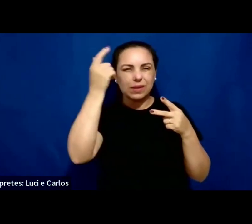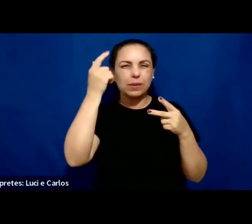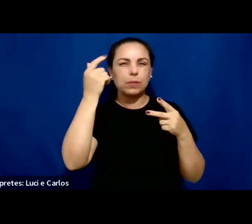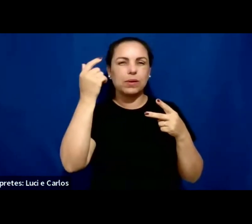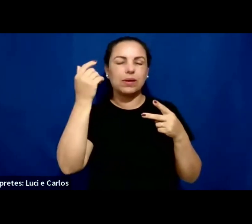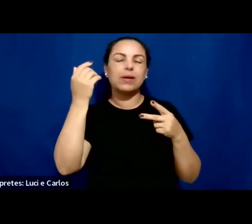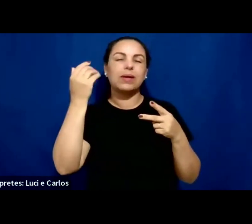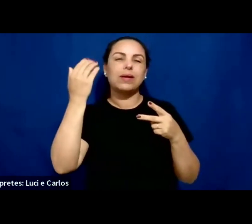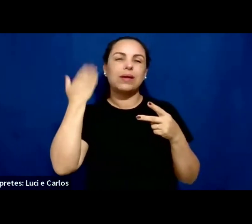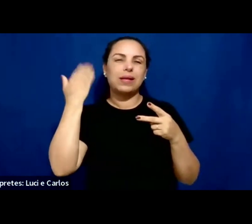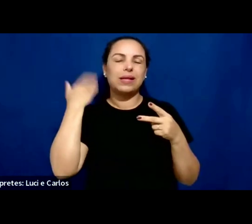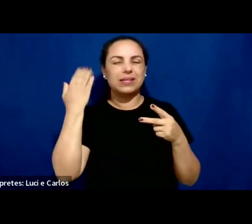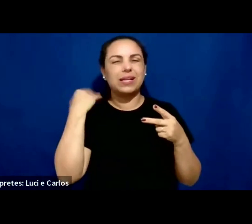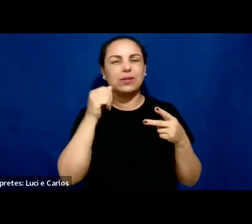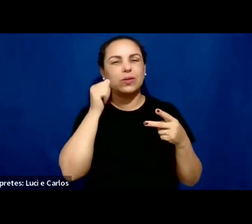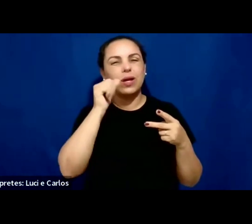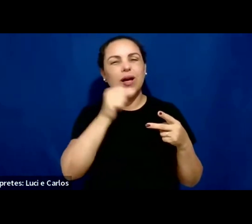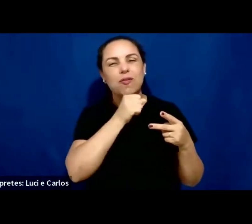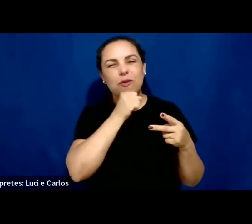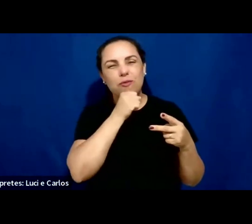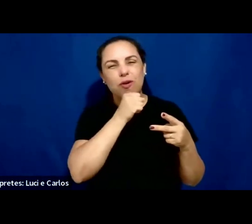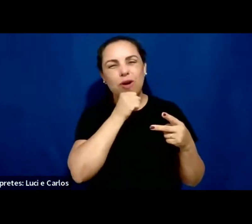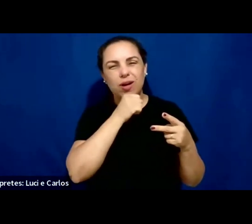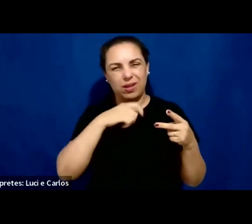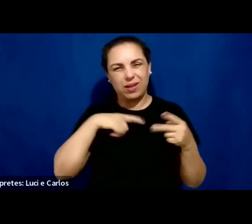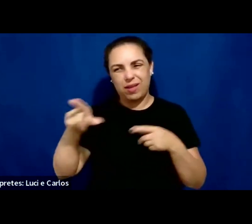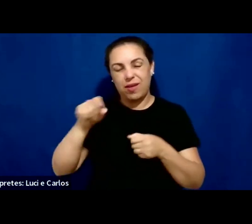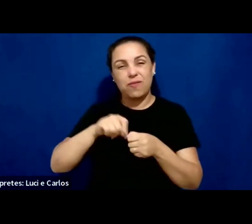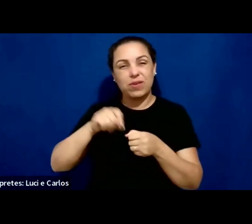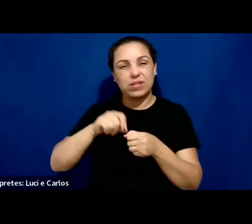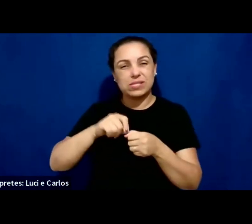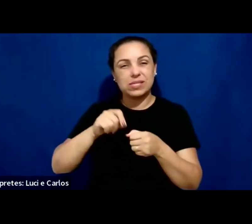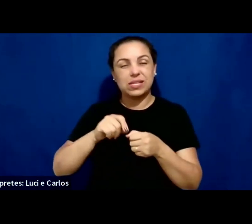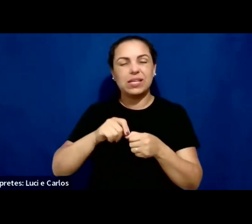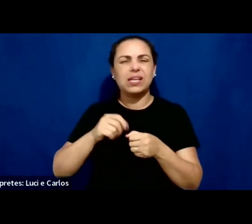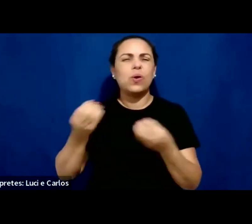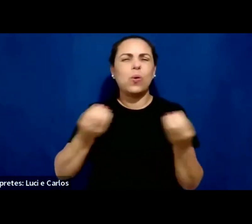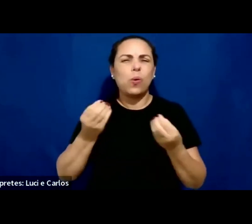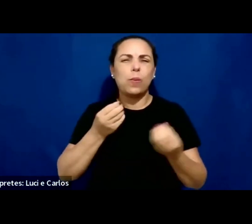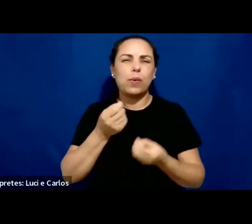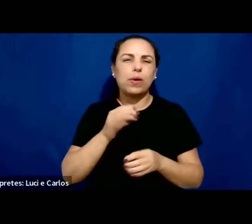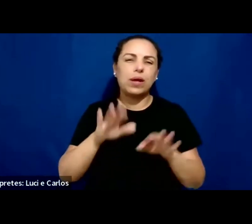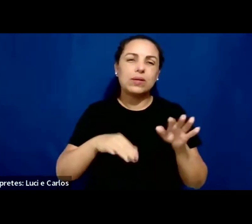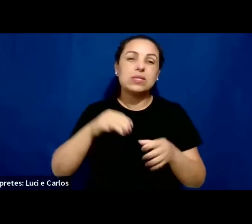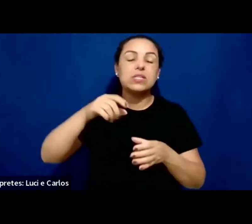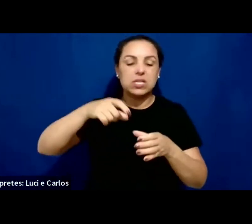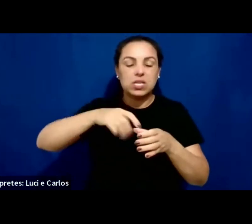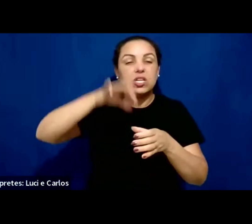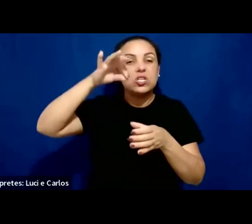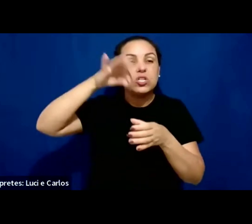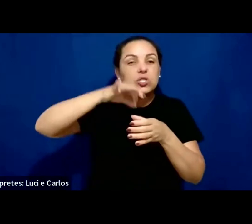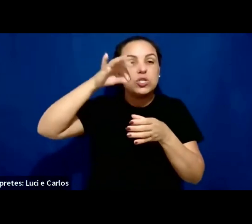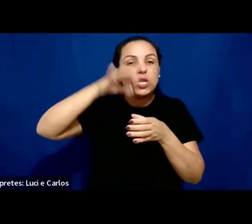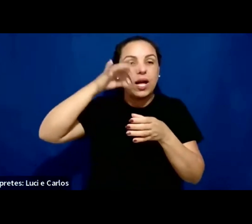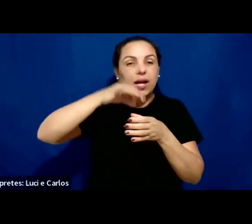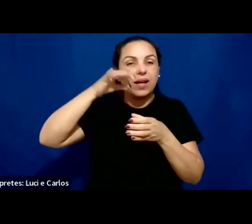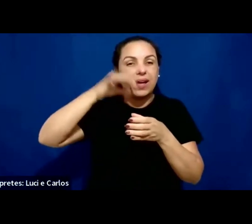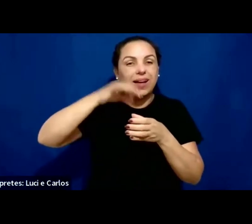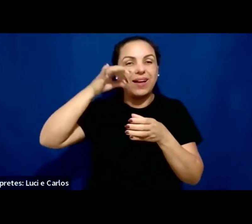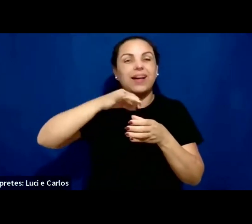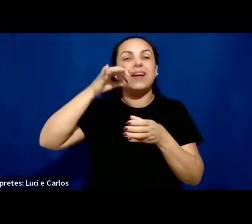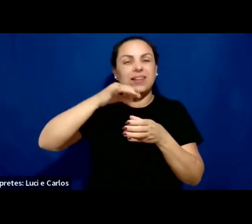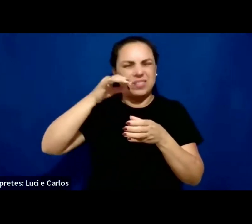vovó fazia lá no passado? Lembra das lavagens intestinais com chá? Lembra disso?